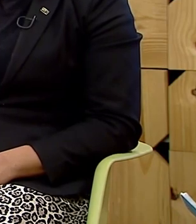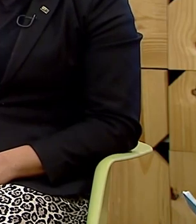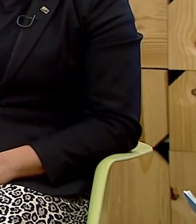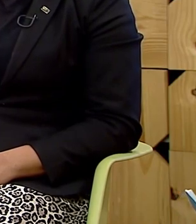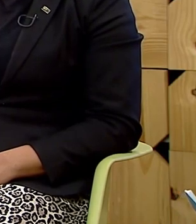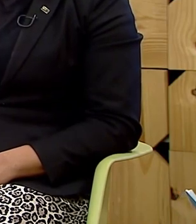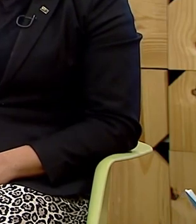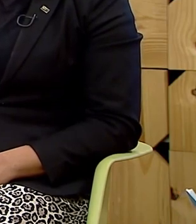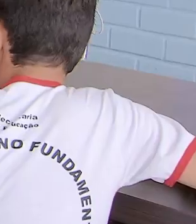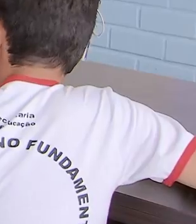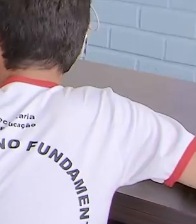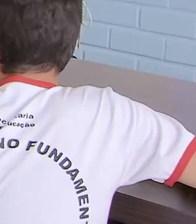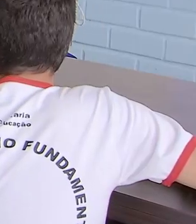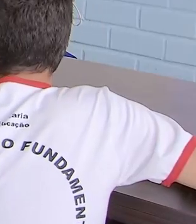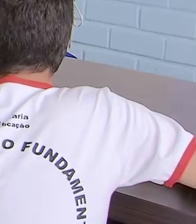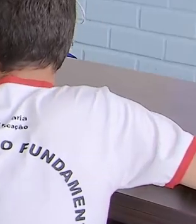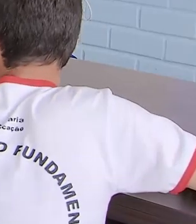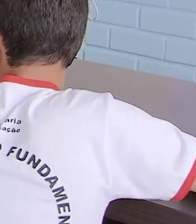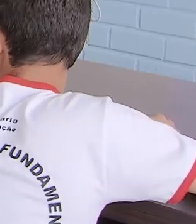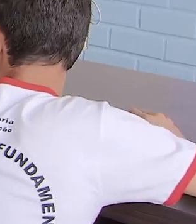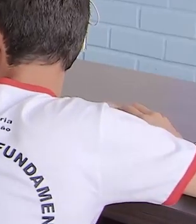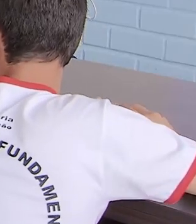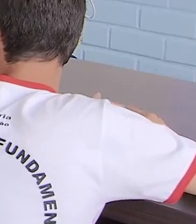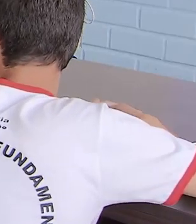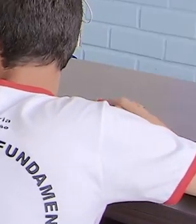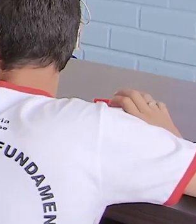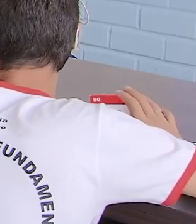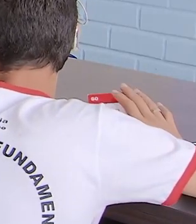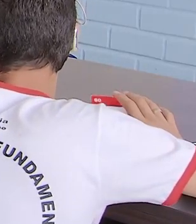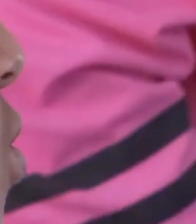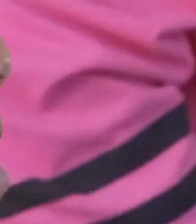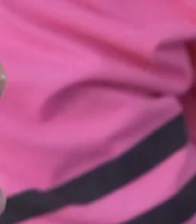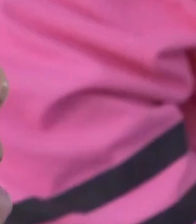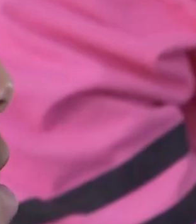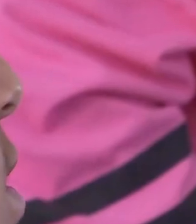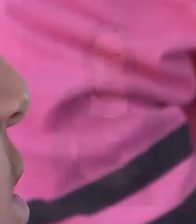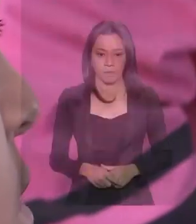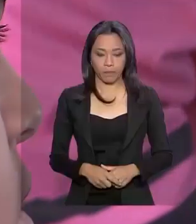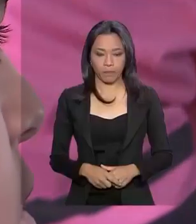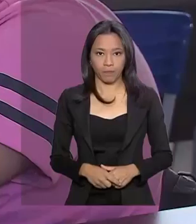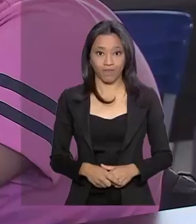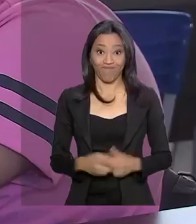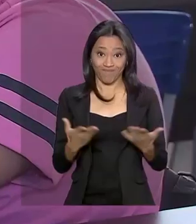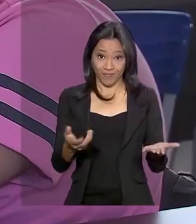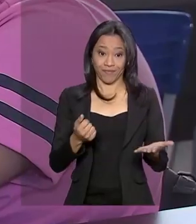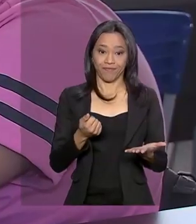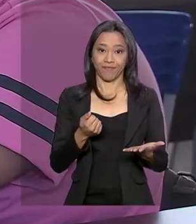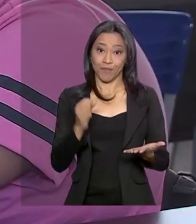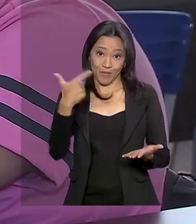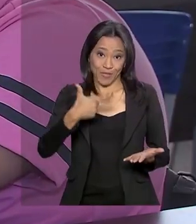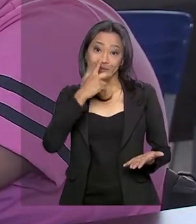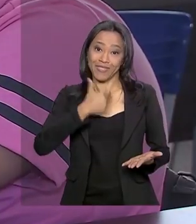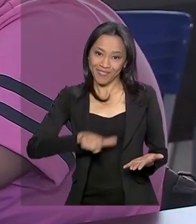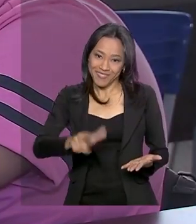e depois ele poderá se desenvolver plenamente na escrita da língua portuguesa como segunda língua